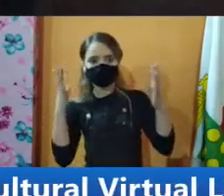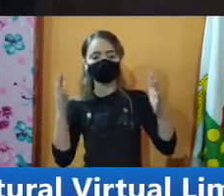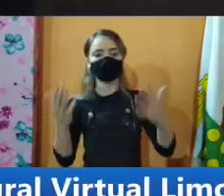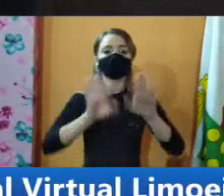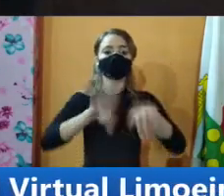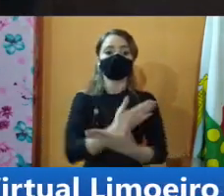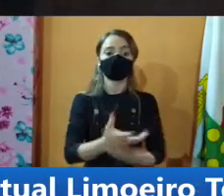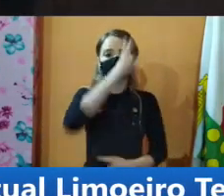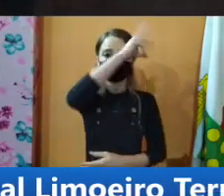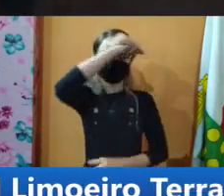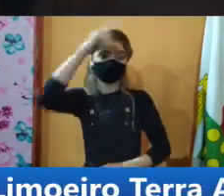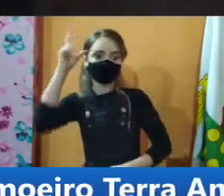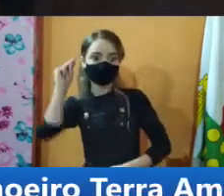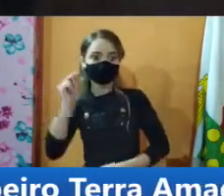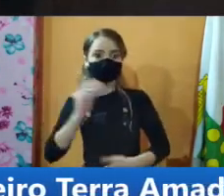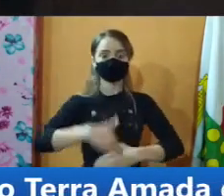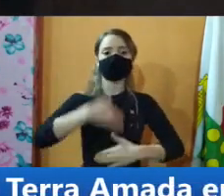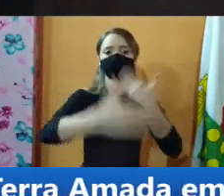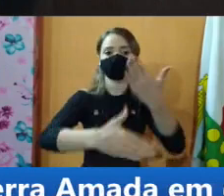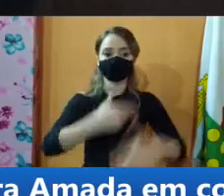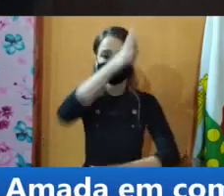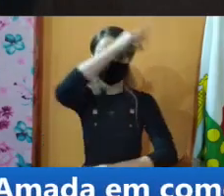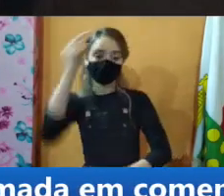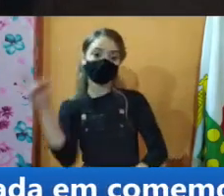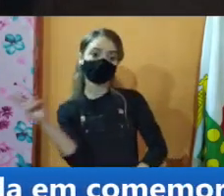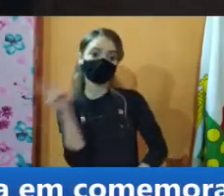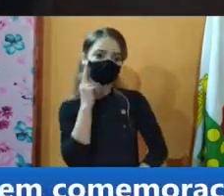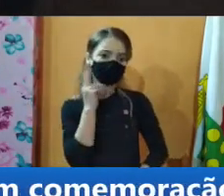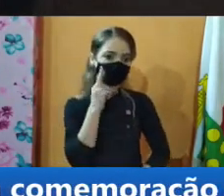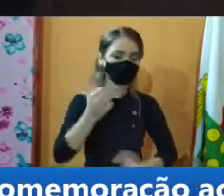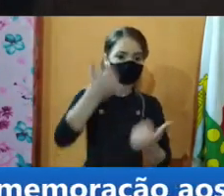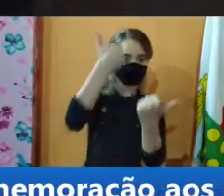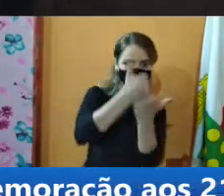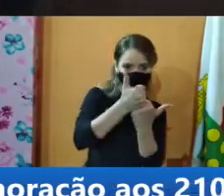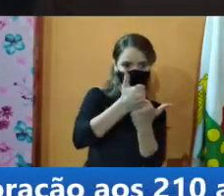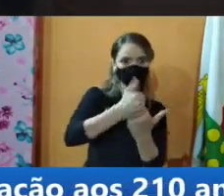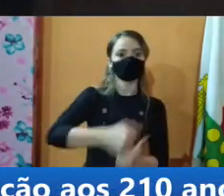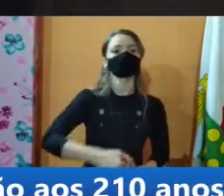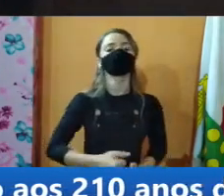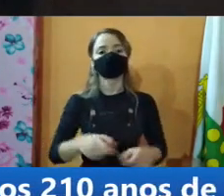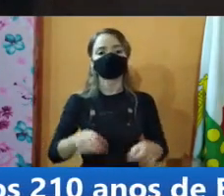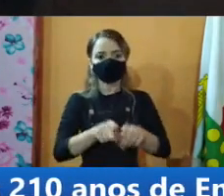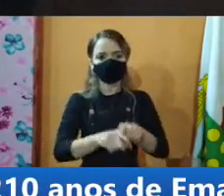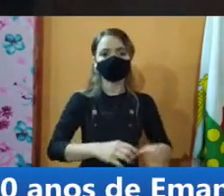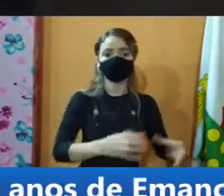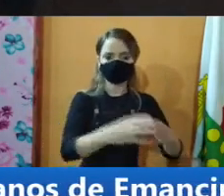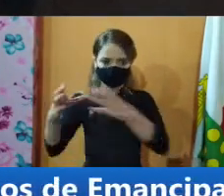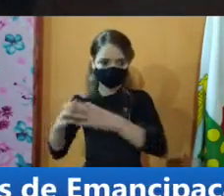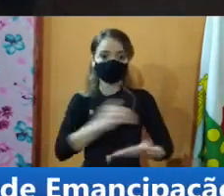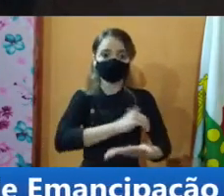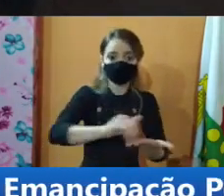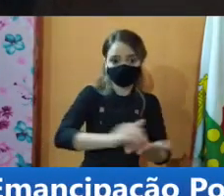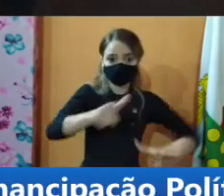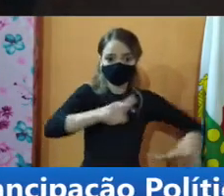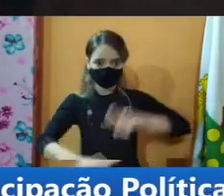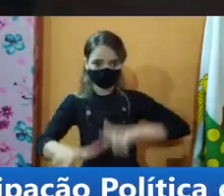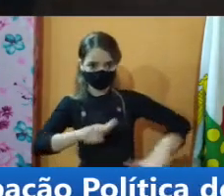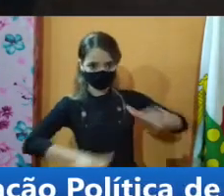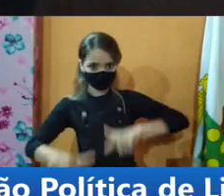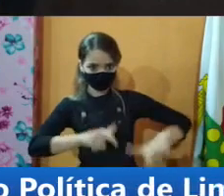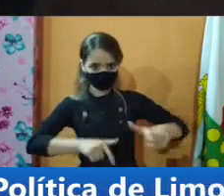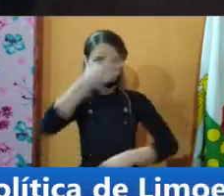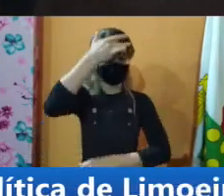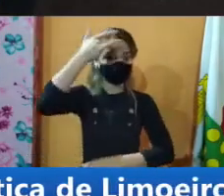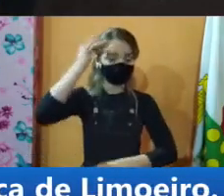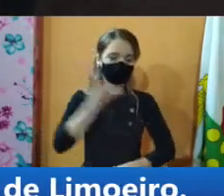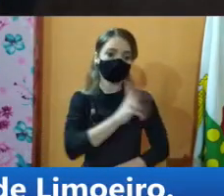A Prefeitura de Limoeiro, à frente o prefeito Orlando Jorge, vice Zé Linena, e toda a sua equipe de secretários e pessoas trabalhadoras, pessoas